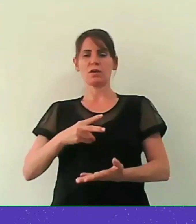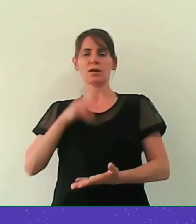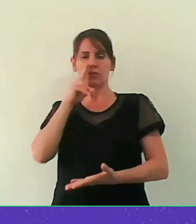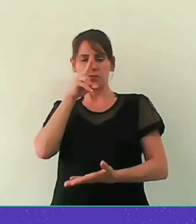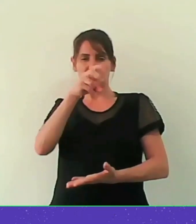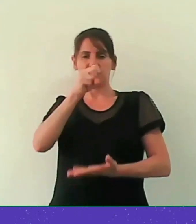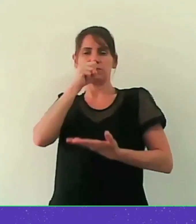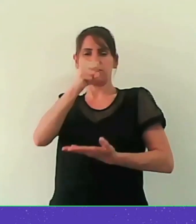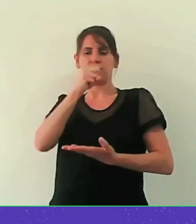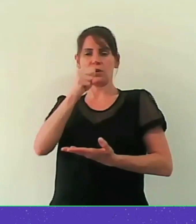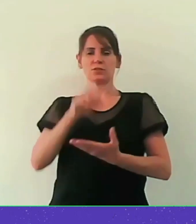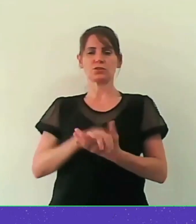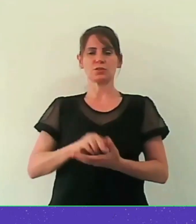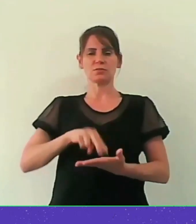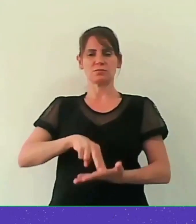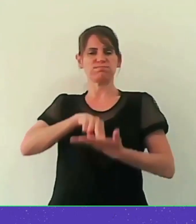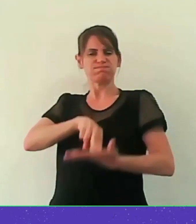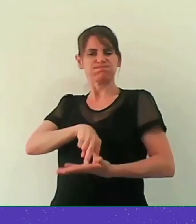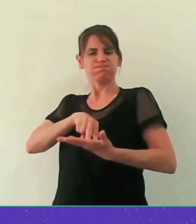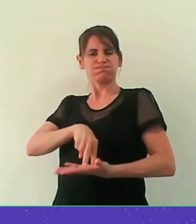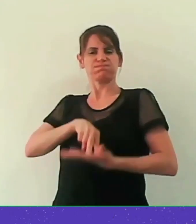De onde veio a palavra potência?